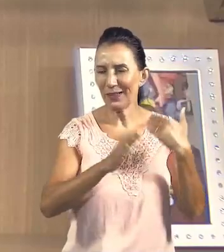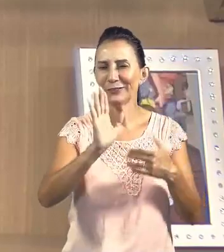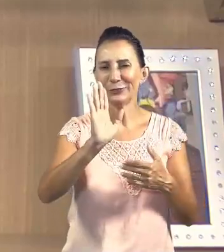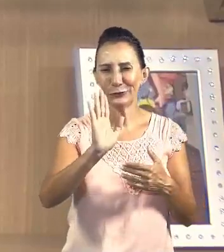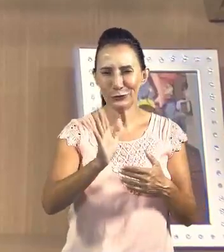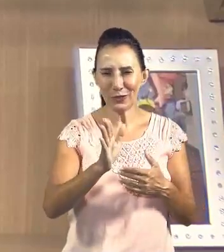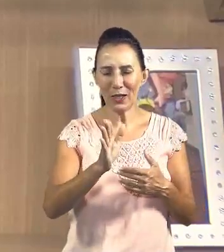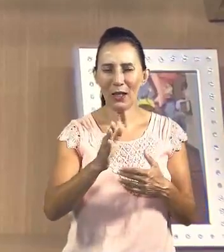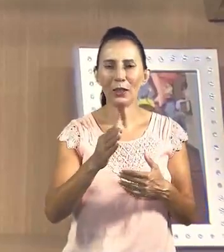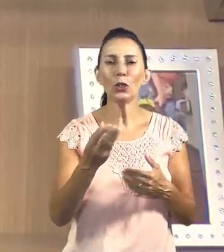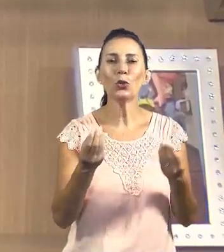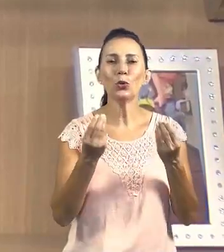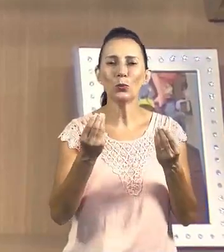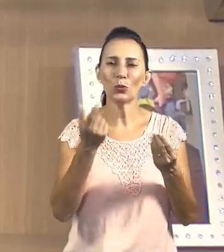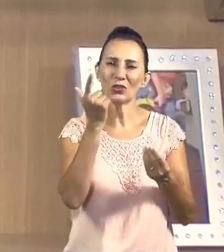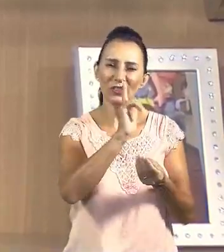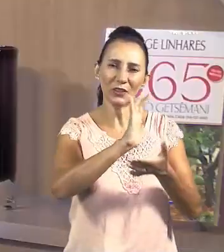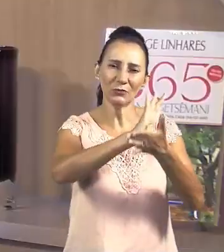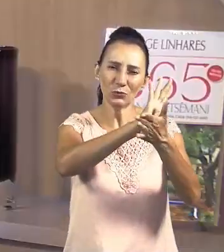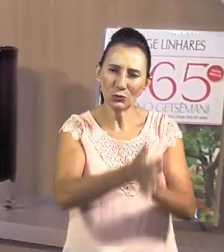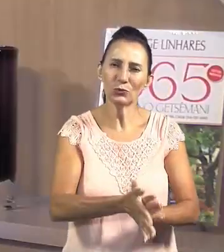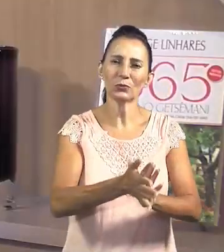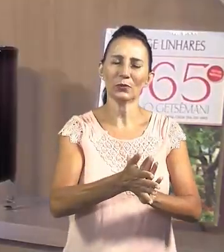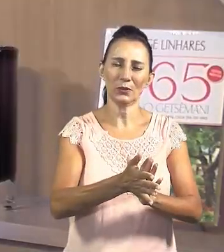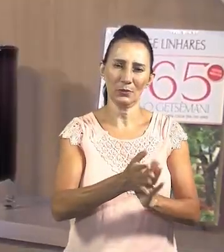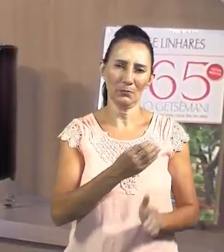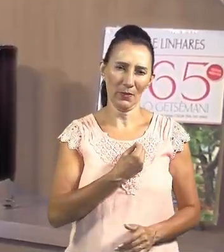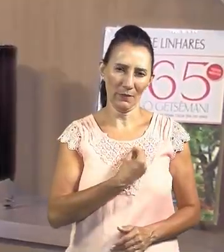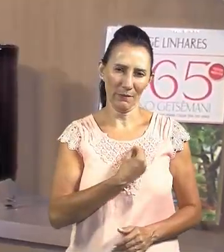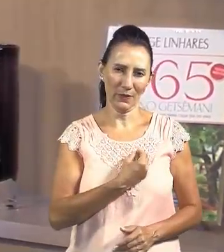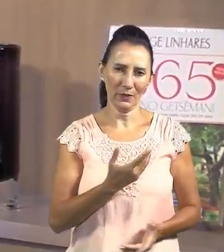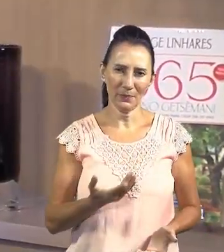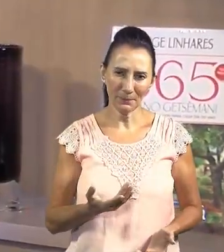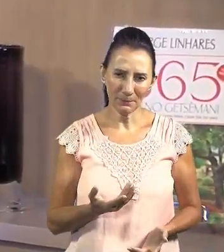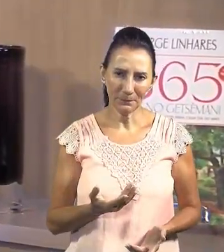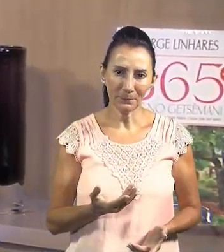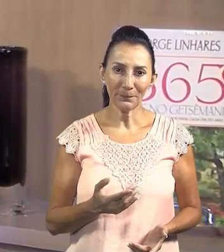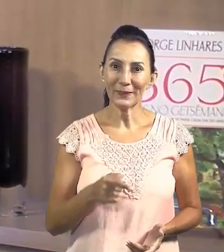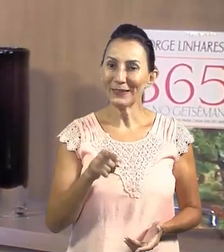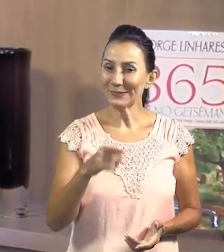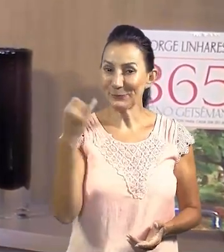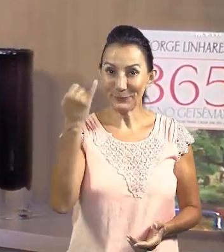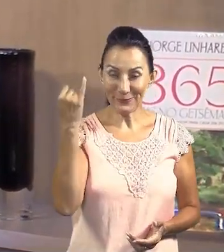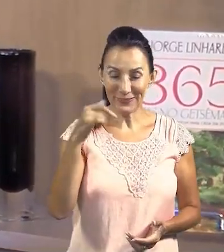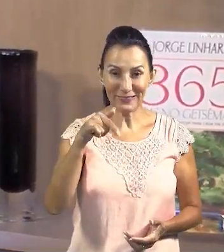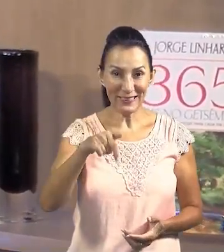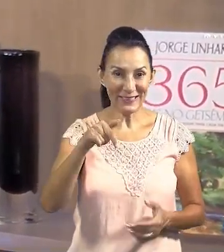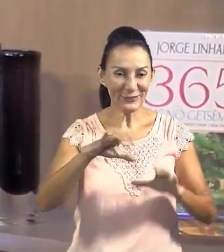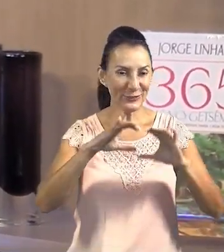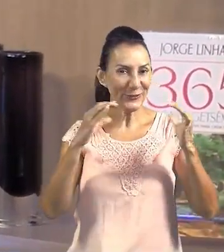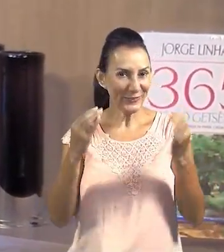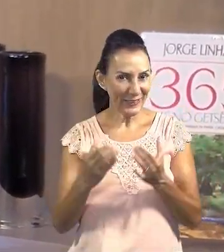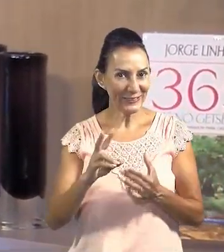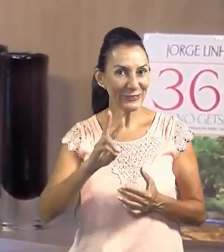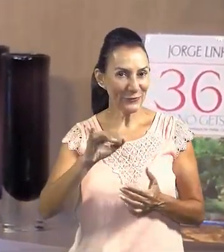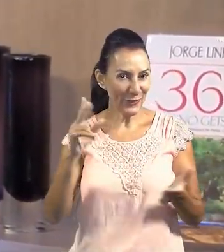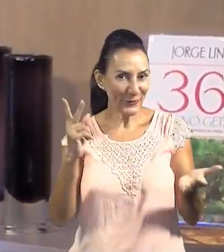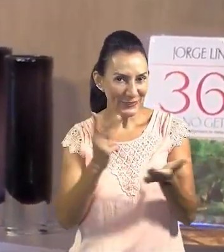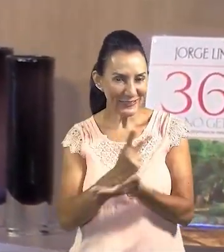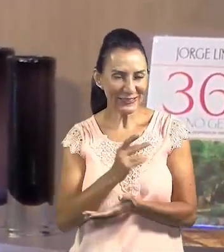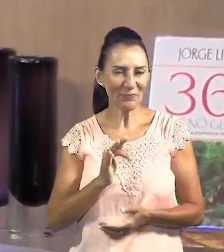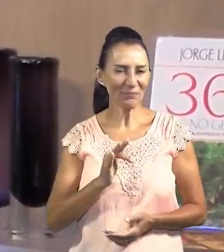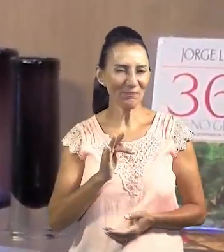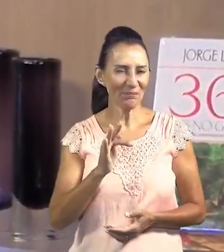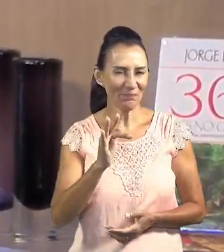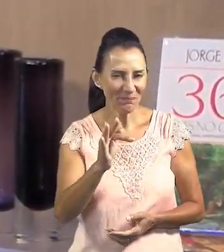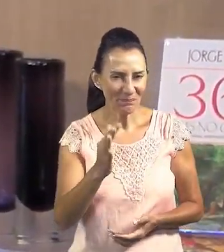os tive e como eu pude vencê-los. Isso é muito importante. Inclusive, esse congresso que nós teremos